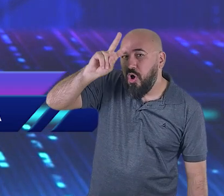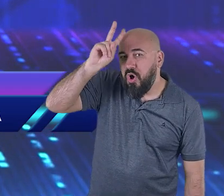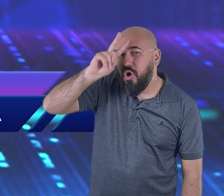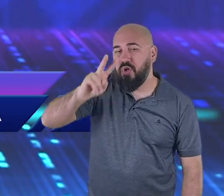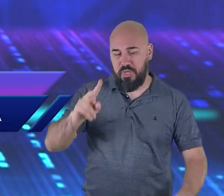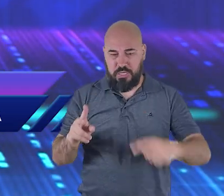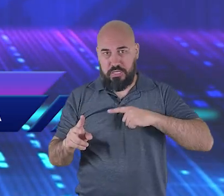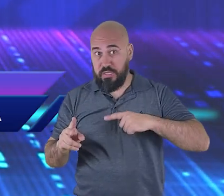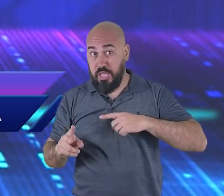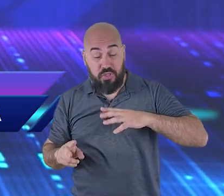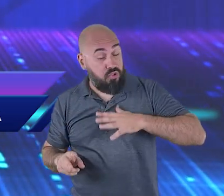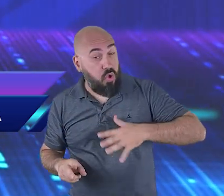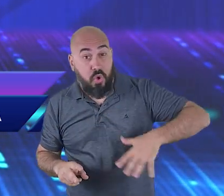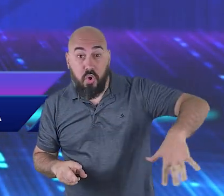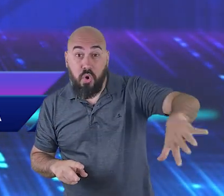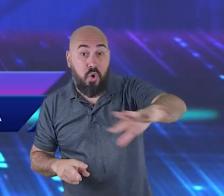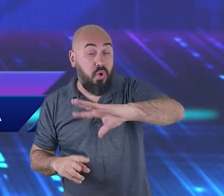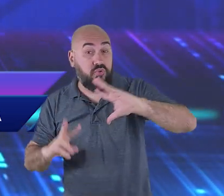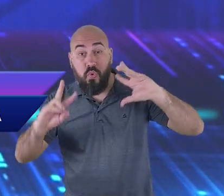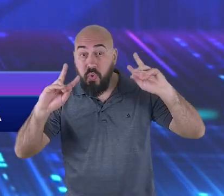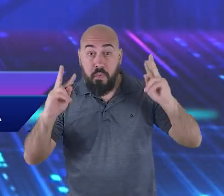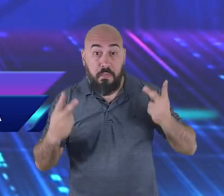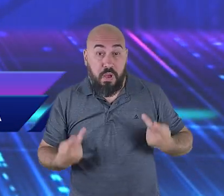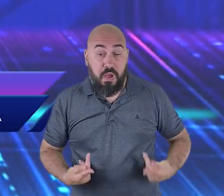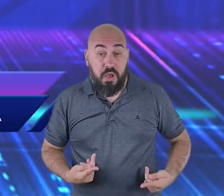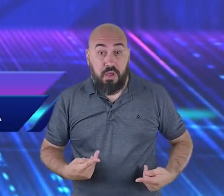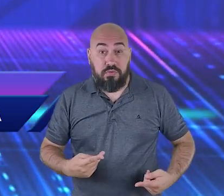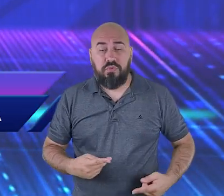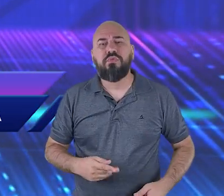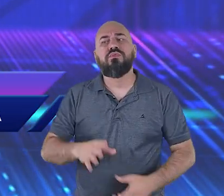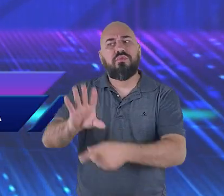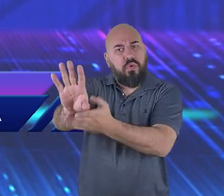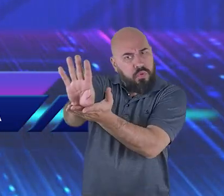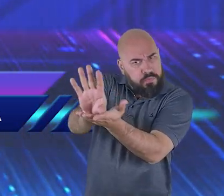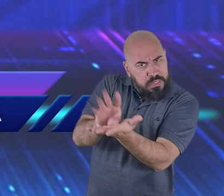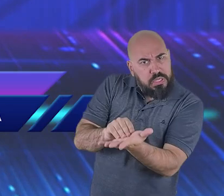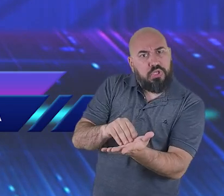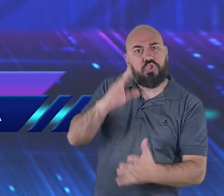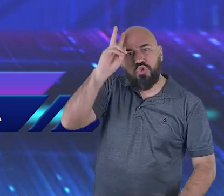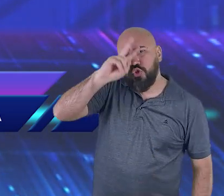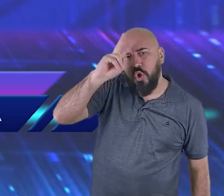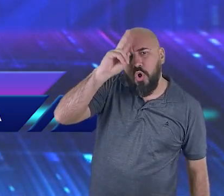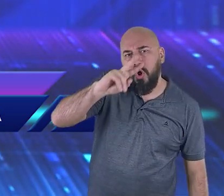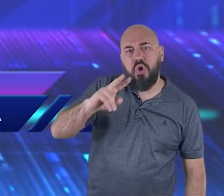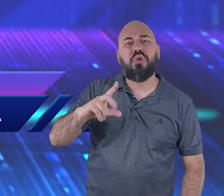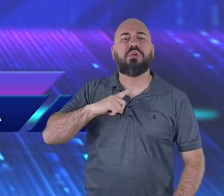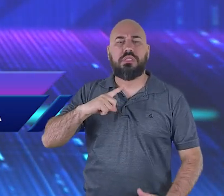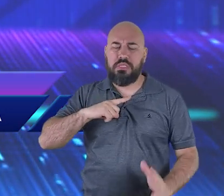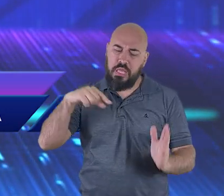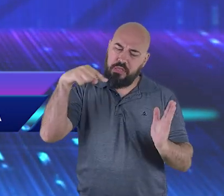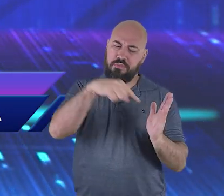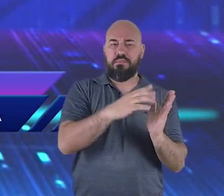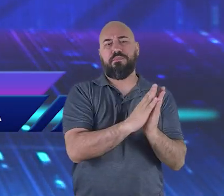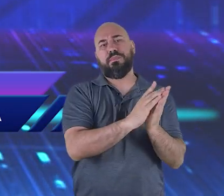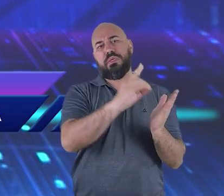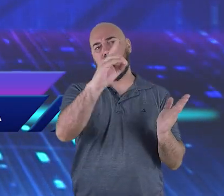humanos. Essa história é o tema central que nós encontramos em toda a